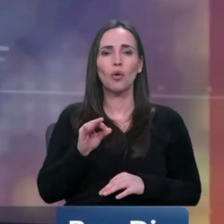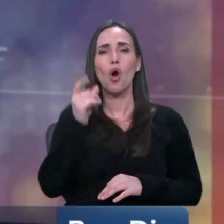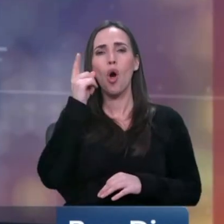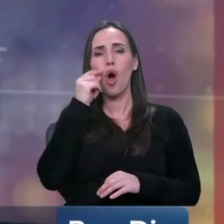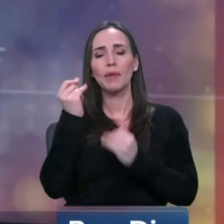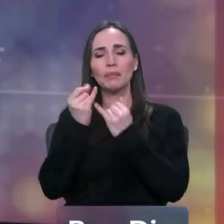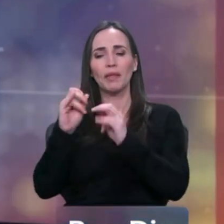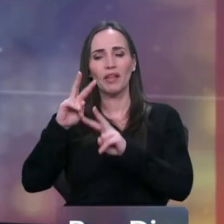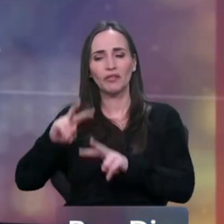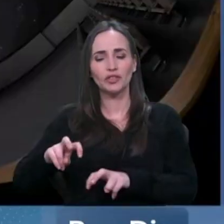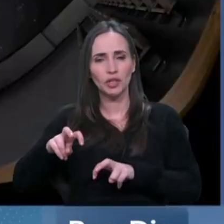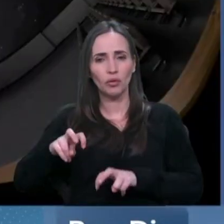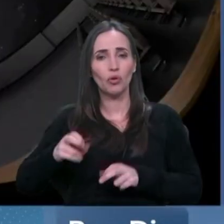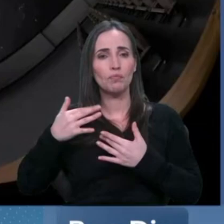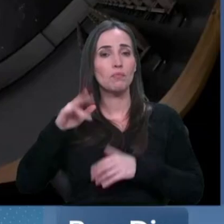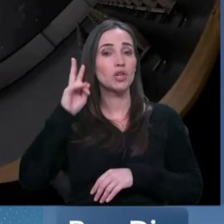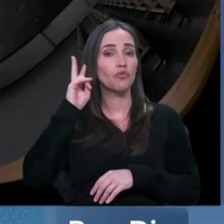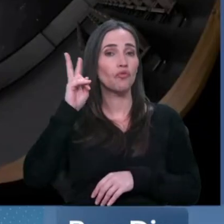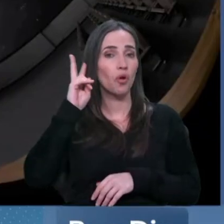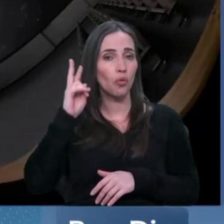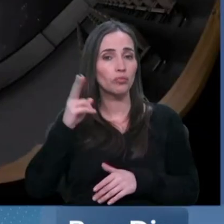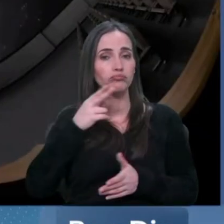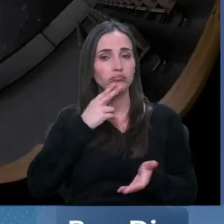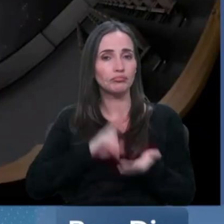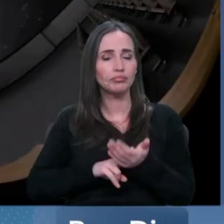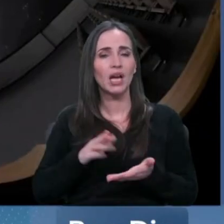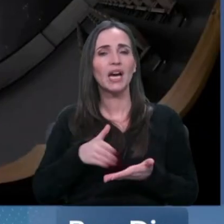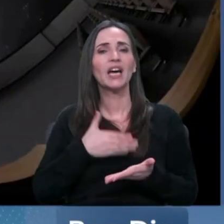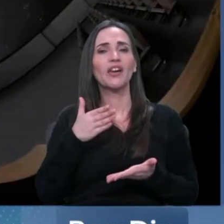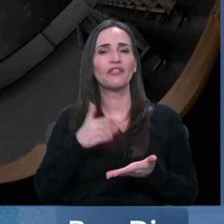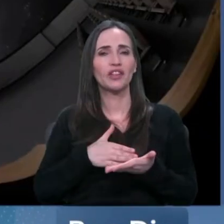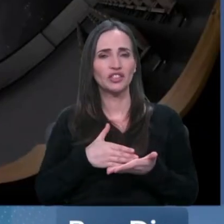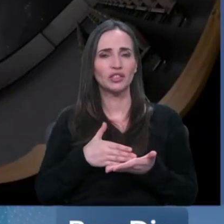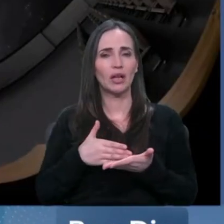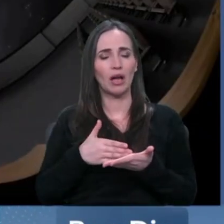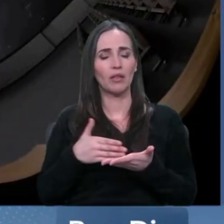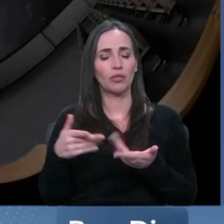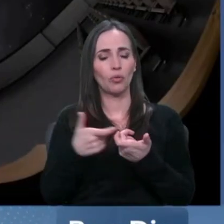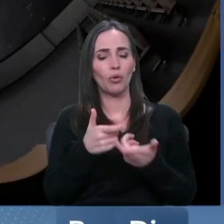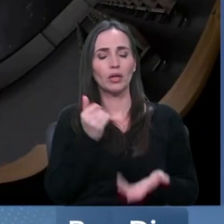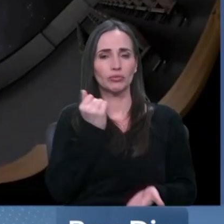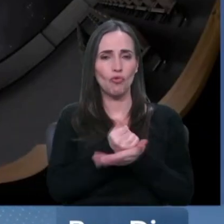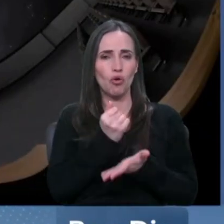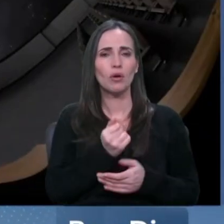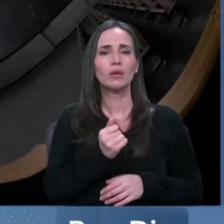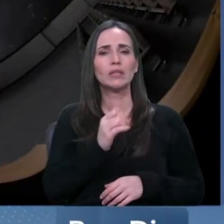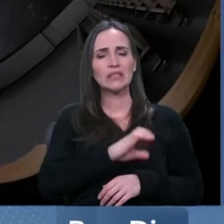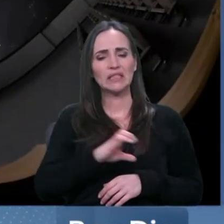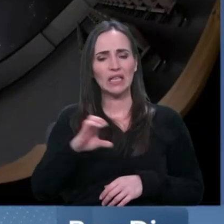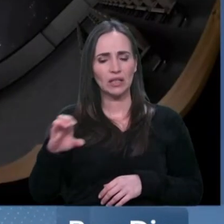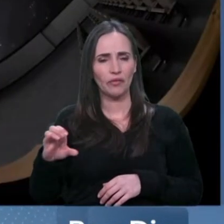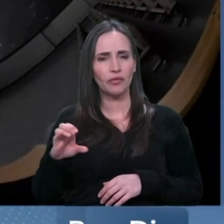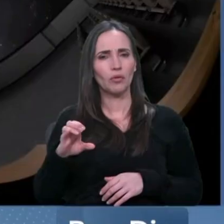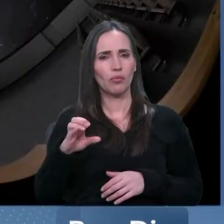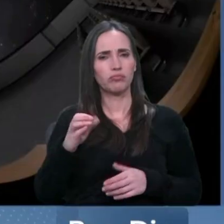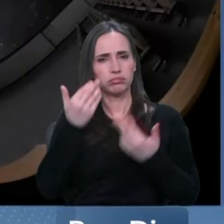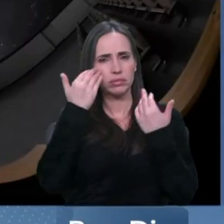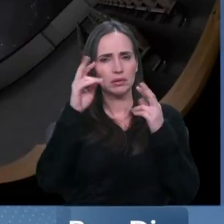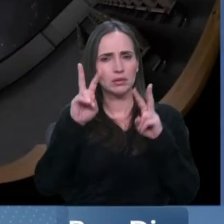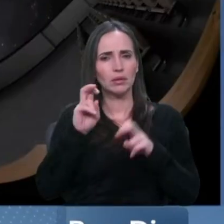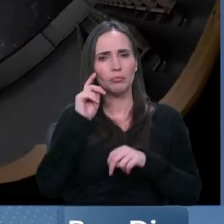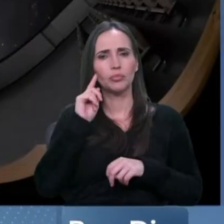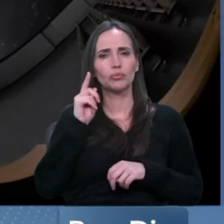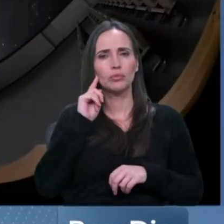que teve mérito suficiente para ser publicado por uma revista de revisão de pares. E, portanto, tem aqui um conteúdo científico muito interessante e leva-nos até à constelação